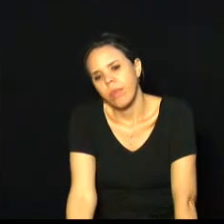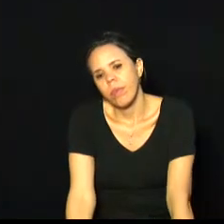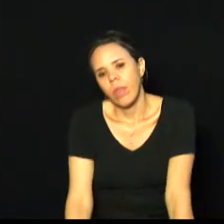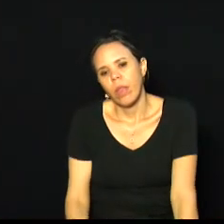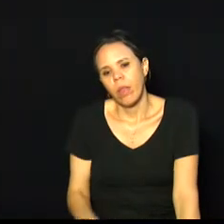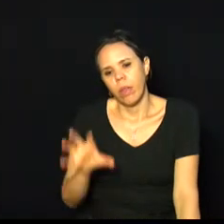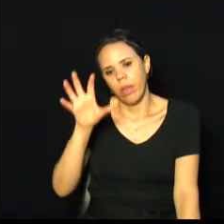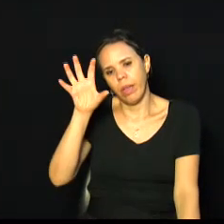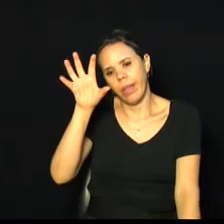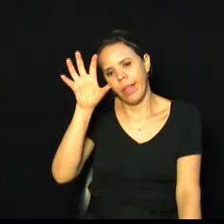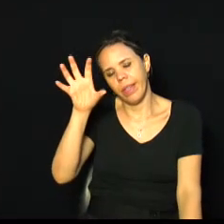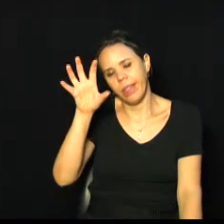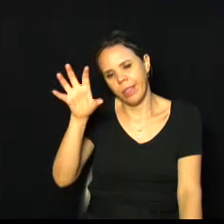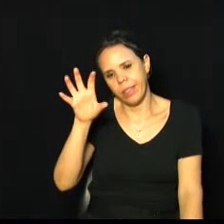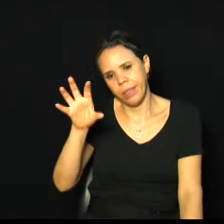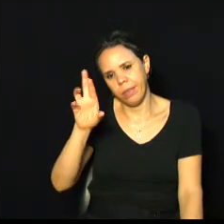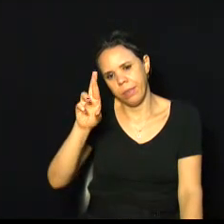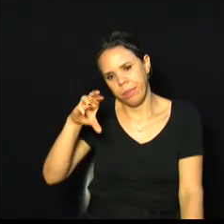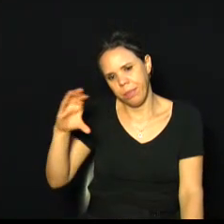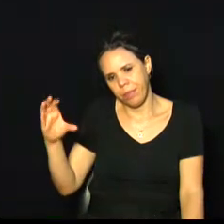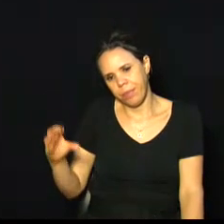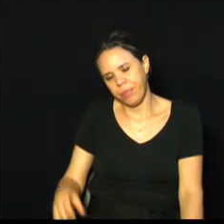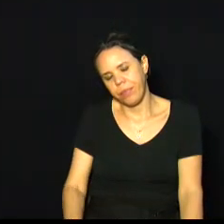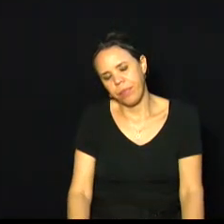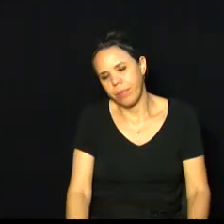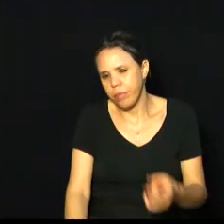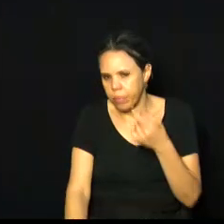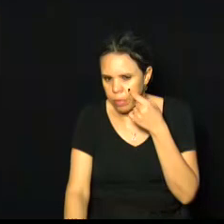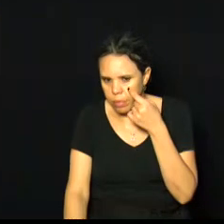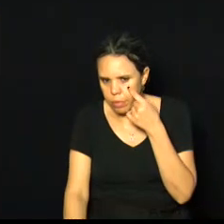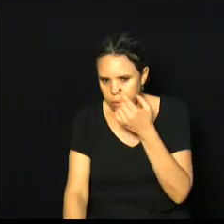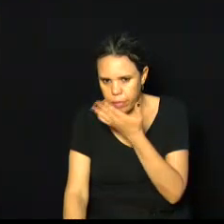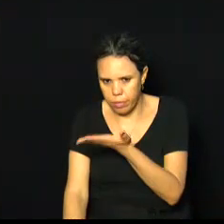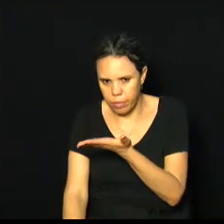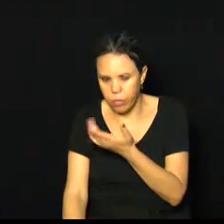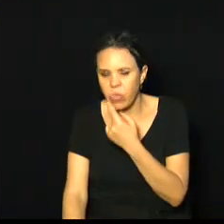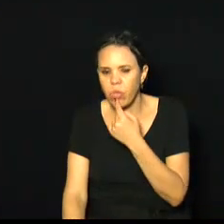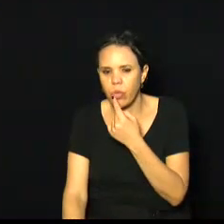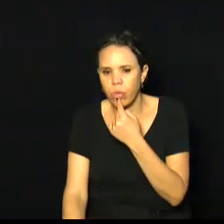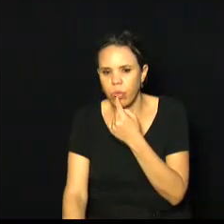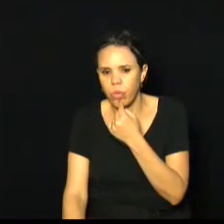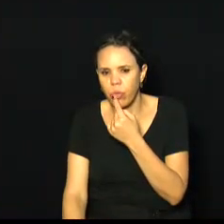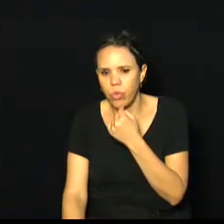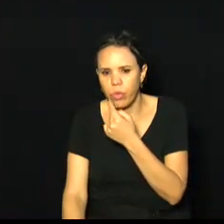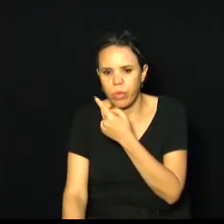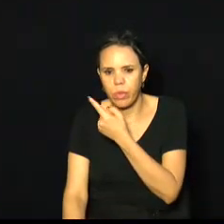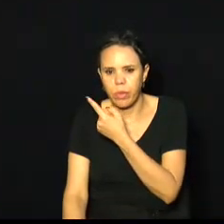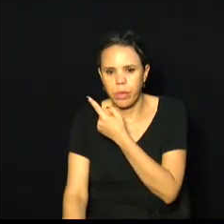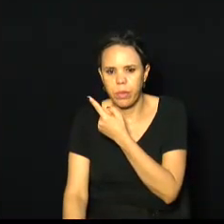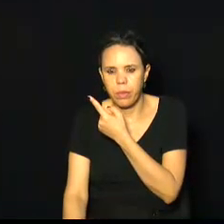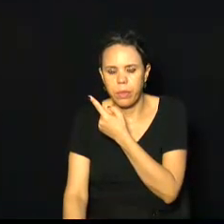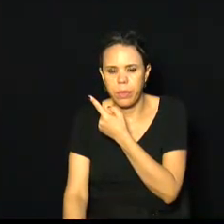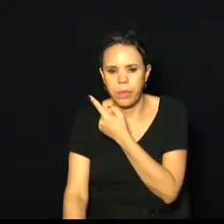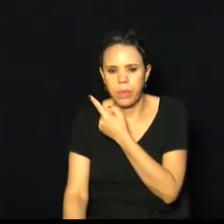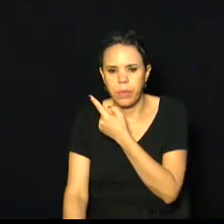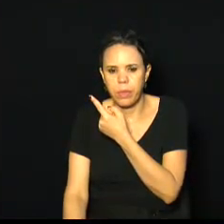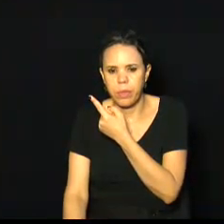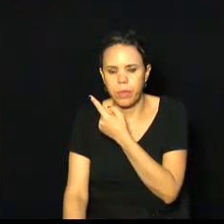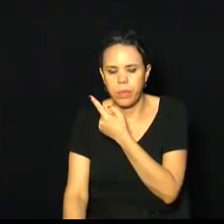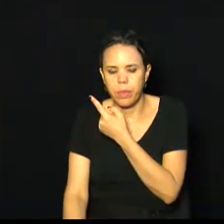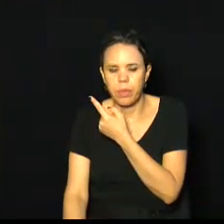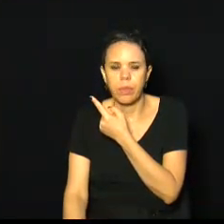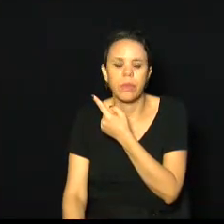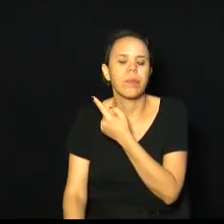mapa também da região metropolitana, e o que vocês estão vendo em vermelho né? Eu sei que há uma dificuldade, então vou traduzir um